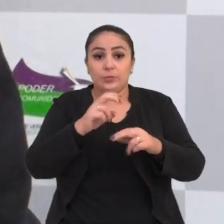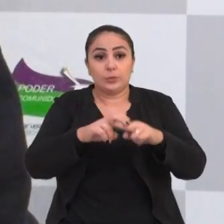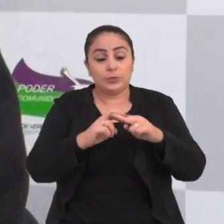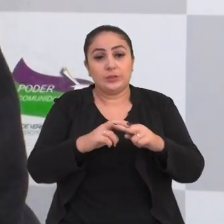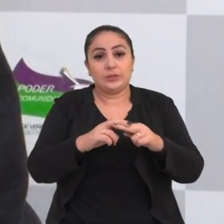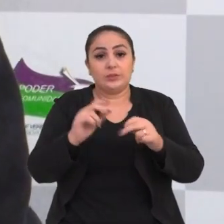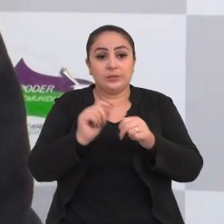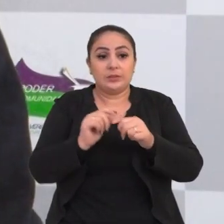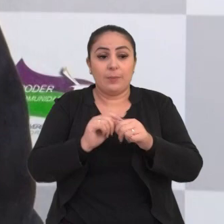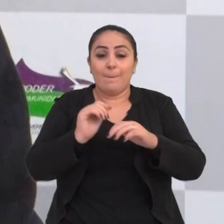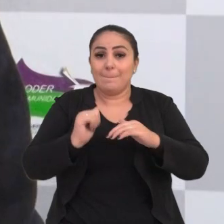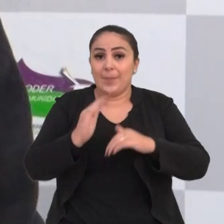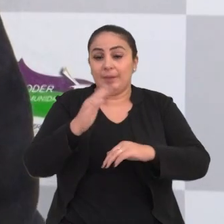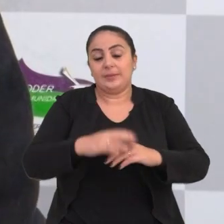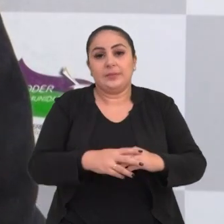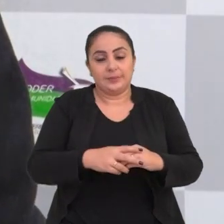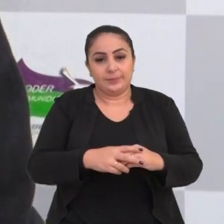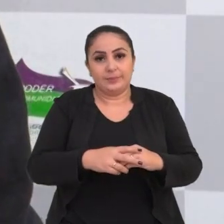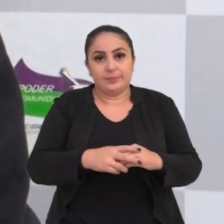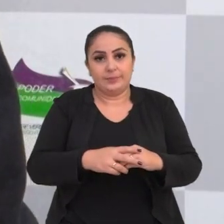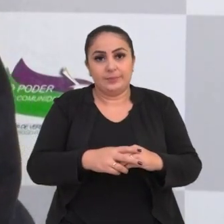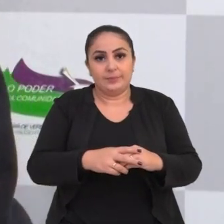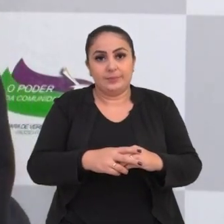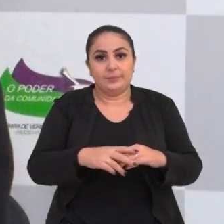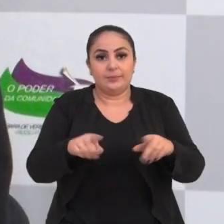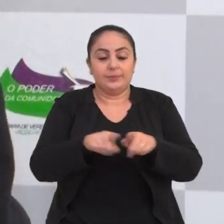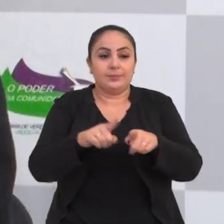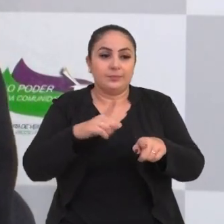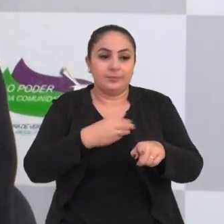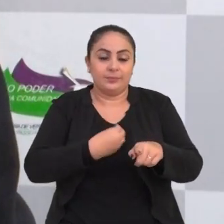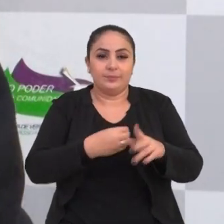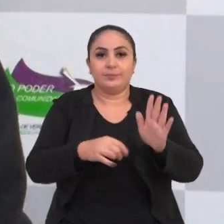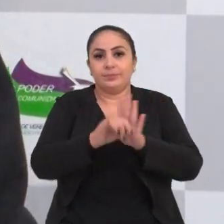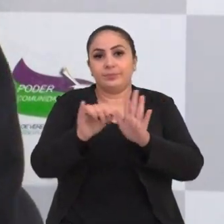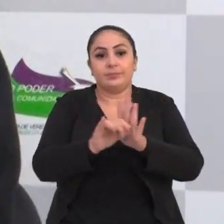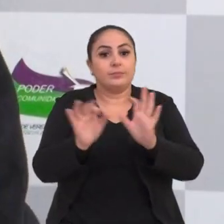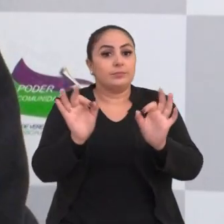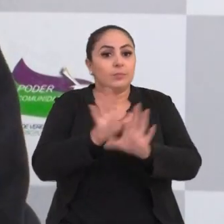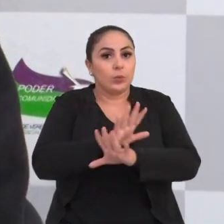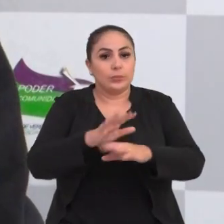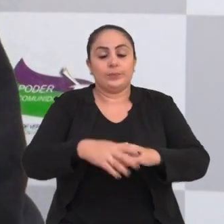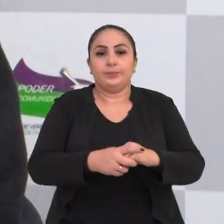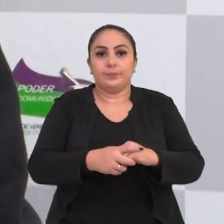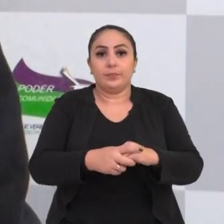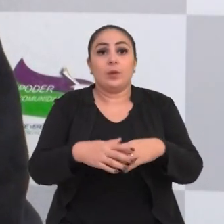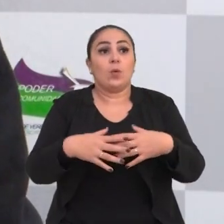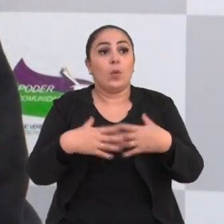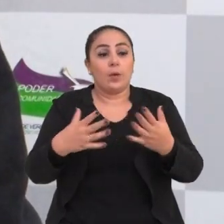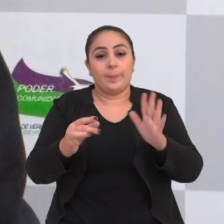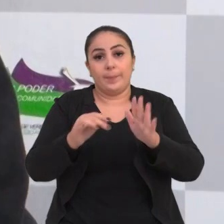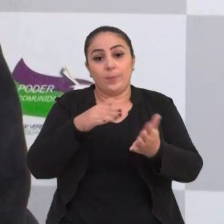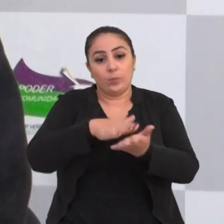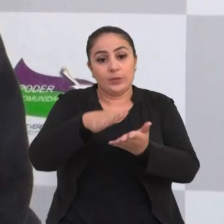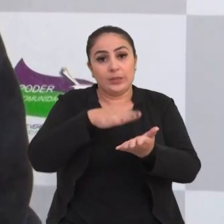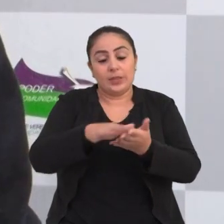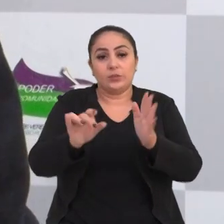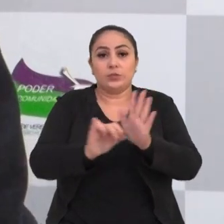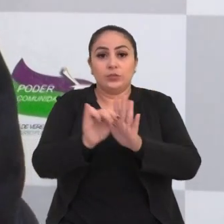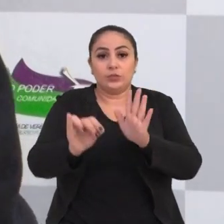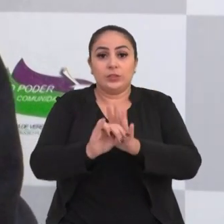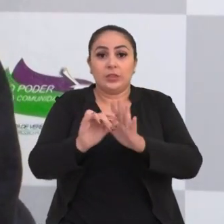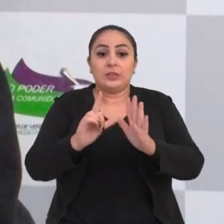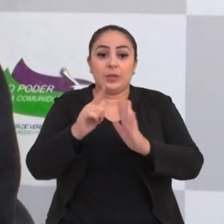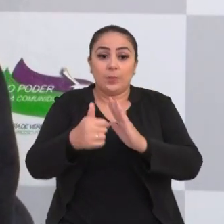até que apressamos um pouco mais, né? E ele está com o edital pronto. Vai ser publicado o edital